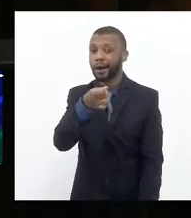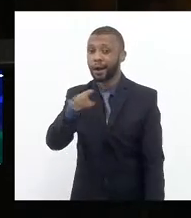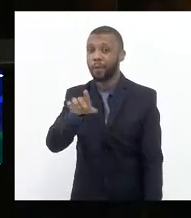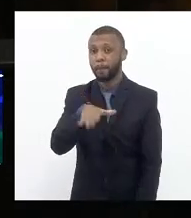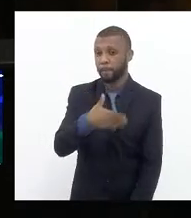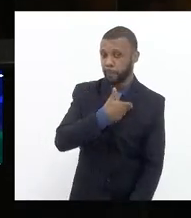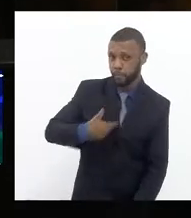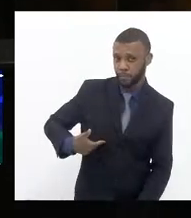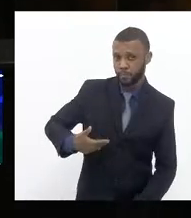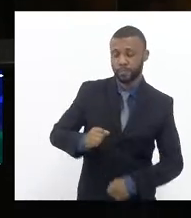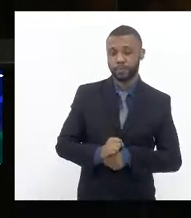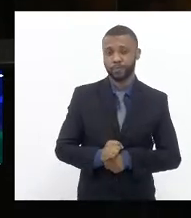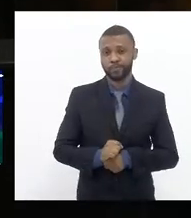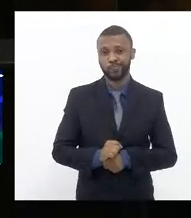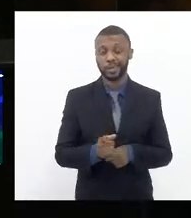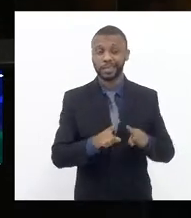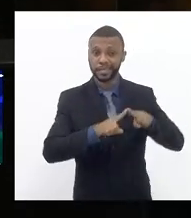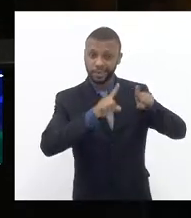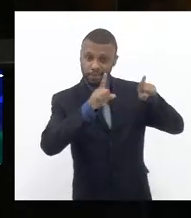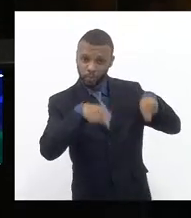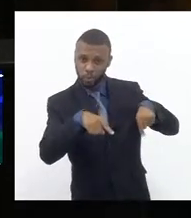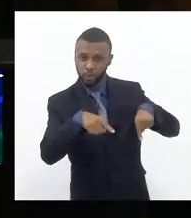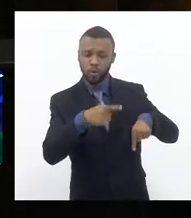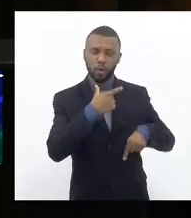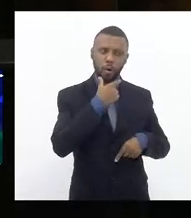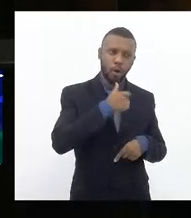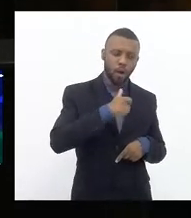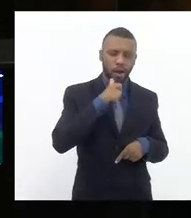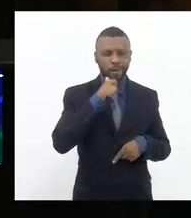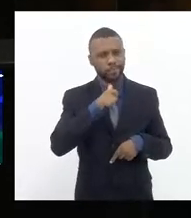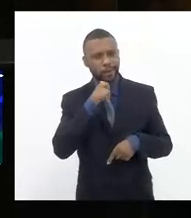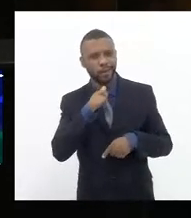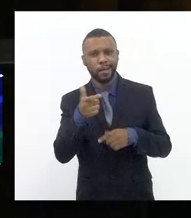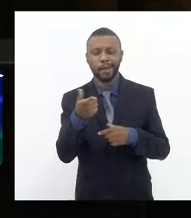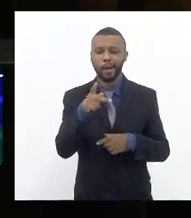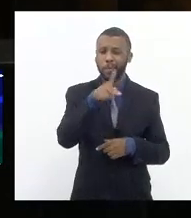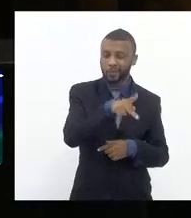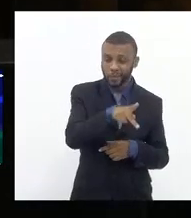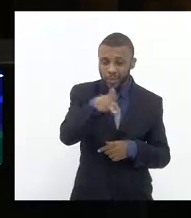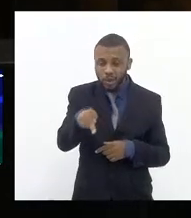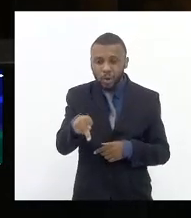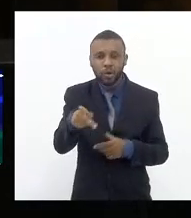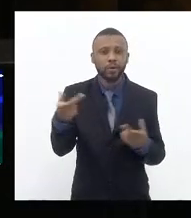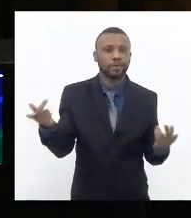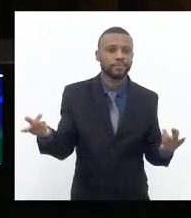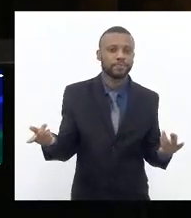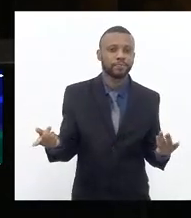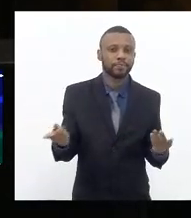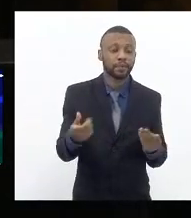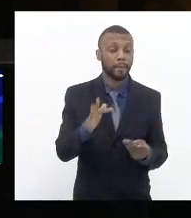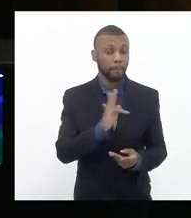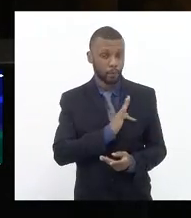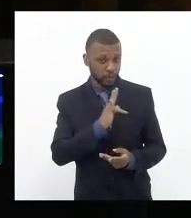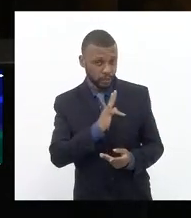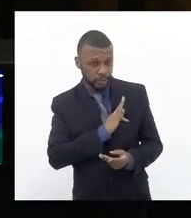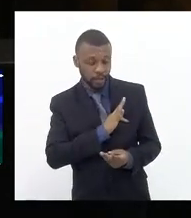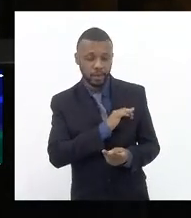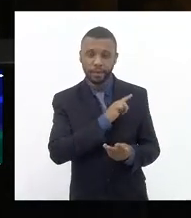de agentes públicos, servidores e servidoras, professores e professoras,